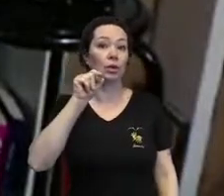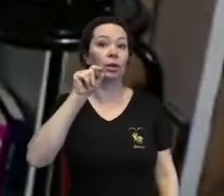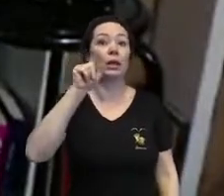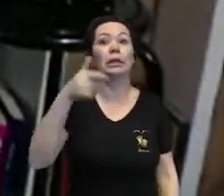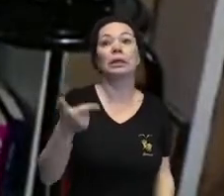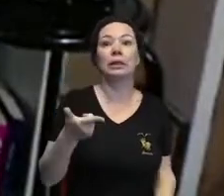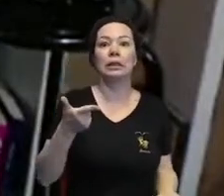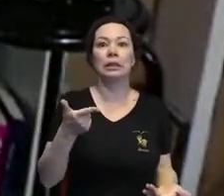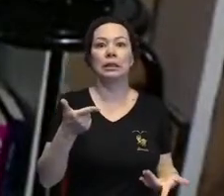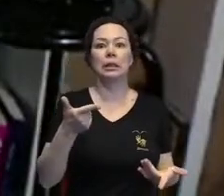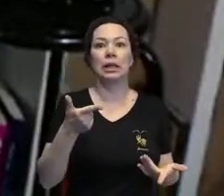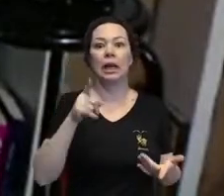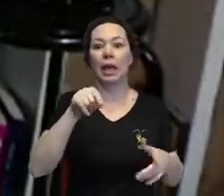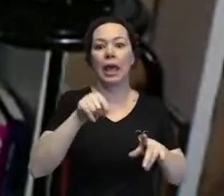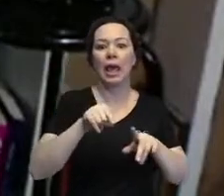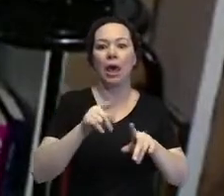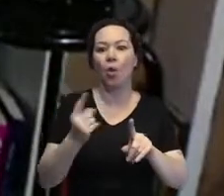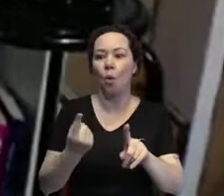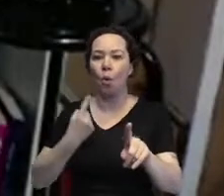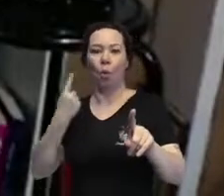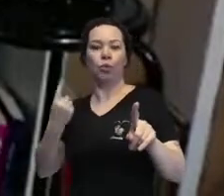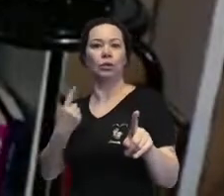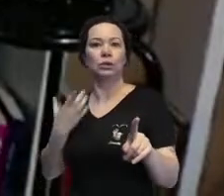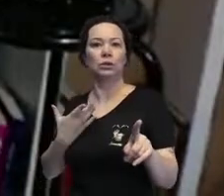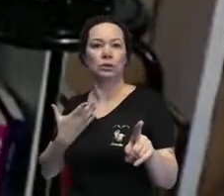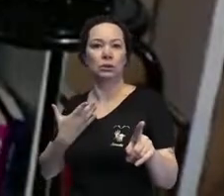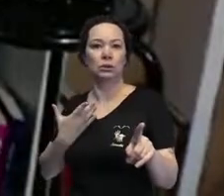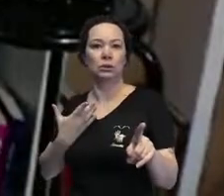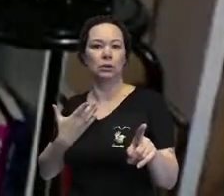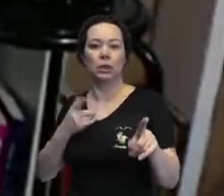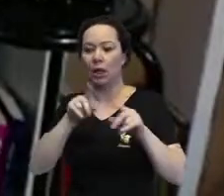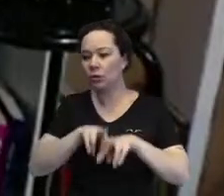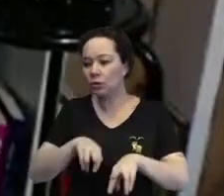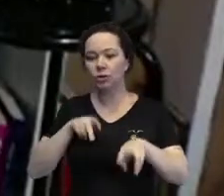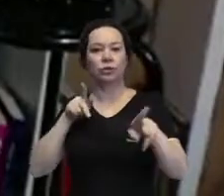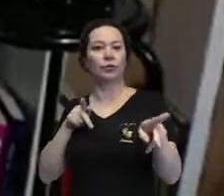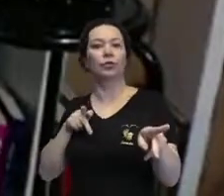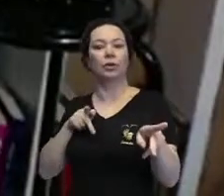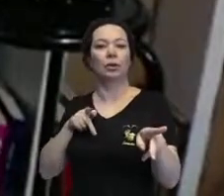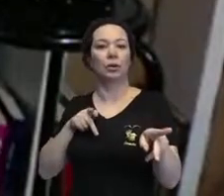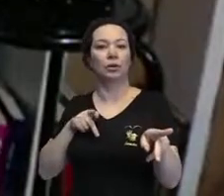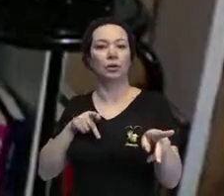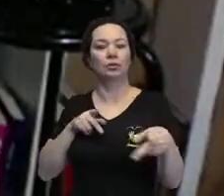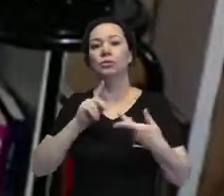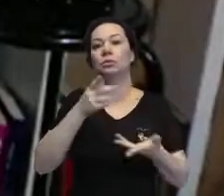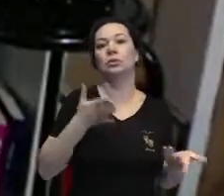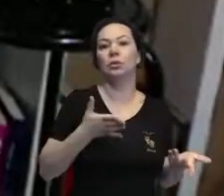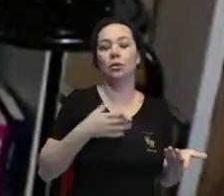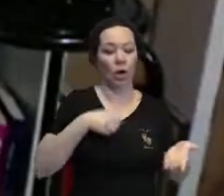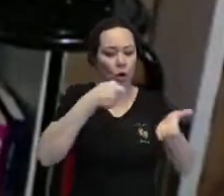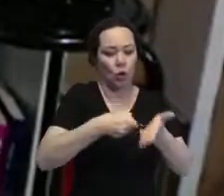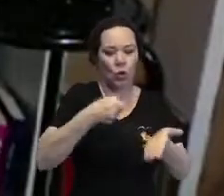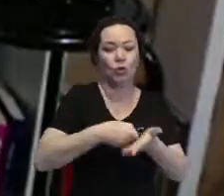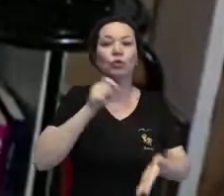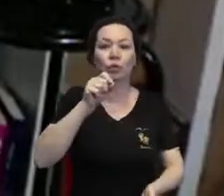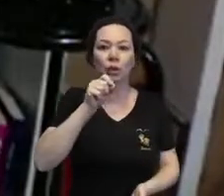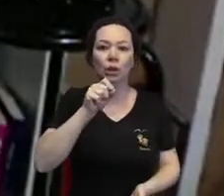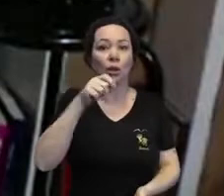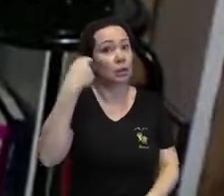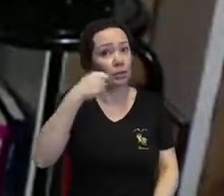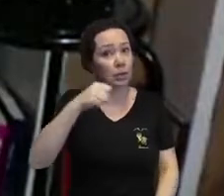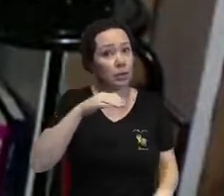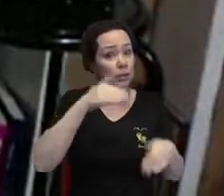o excepcional, que essa atitude é o diferente. E a nossa batalha é que essa atitude seja